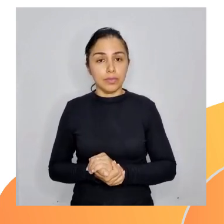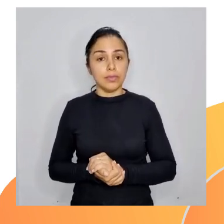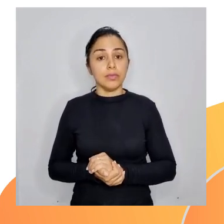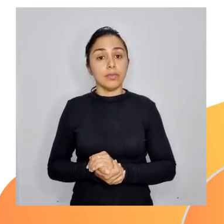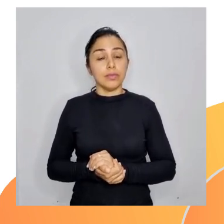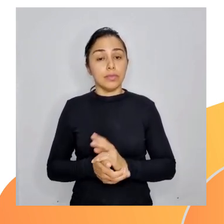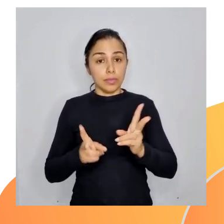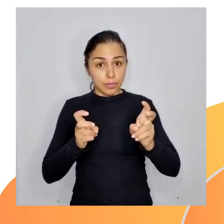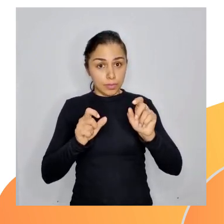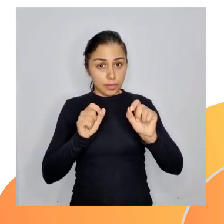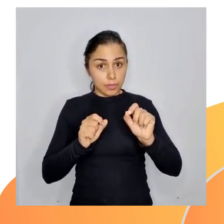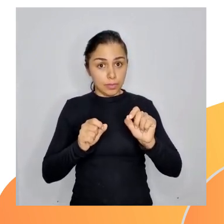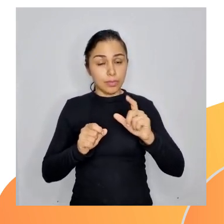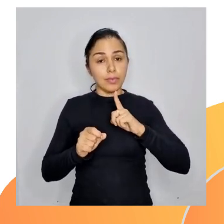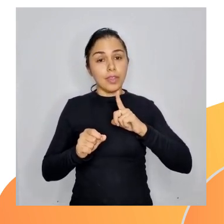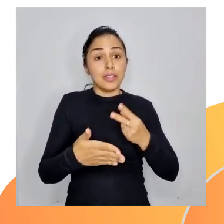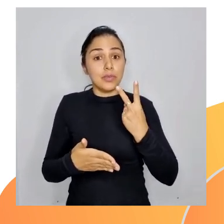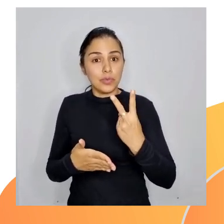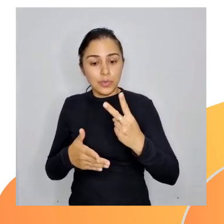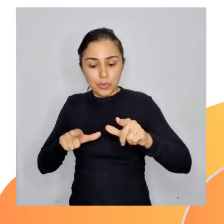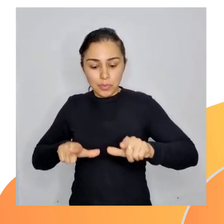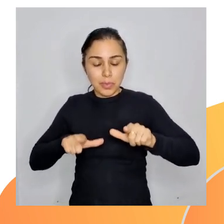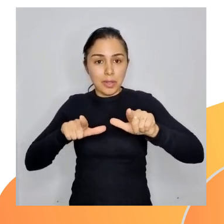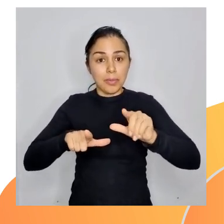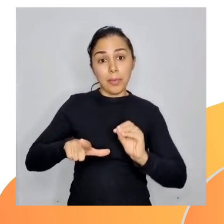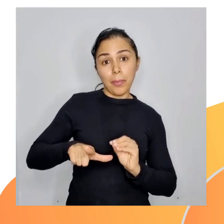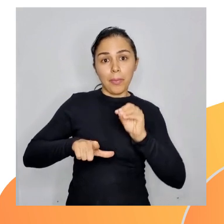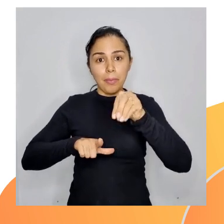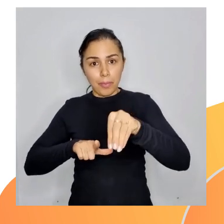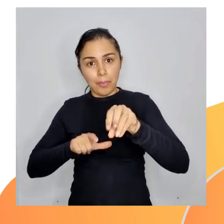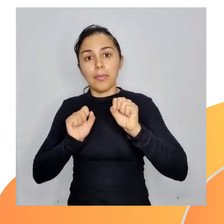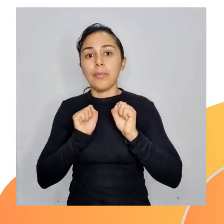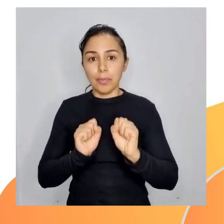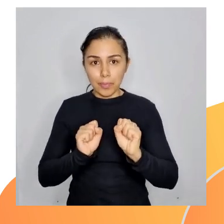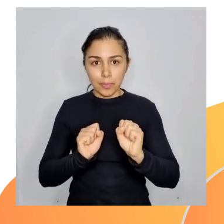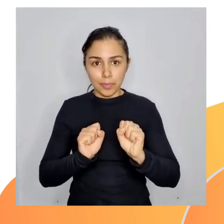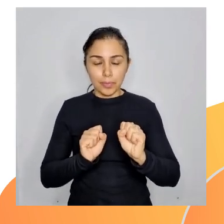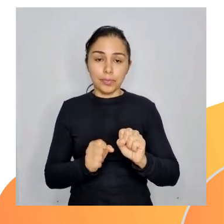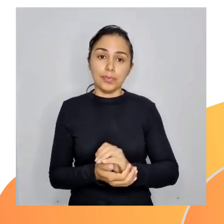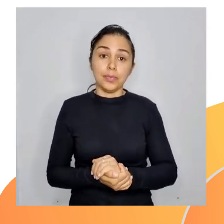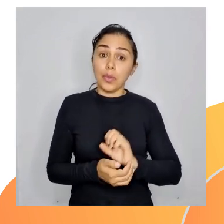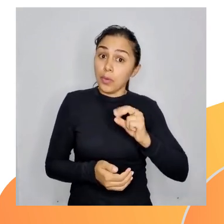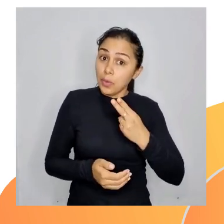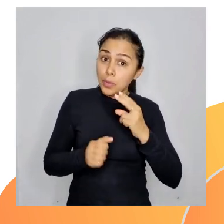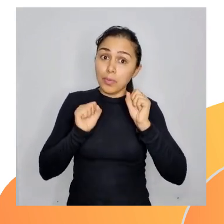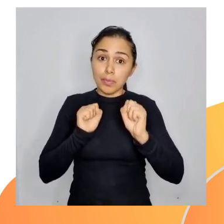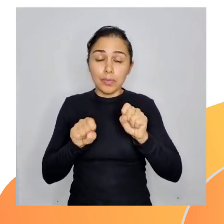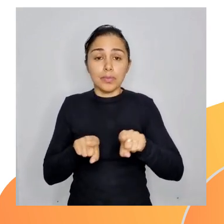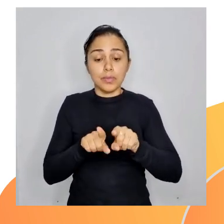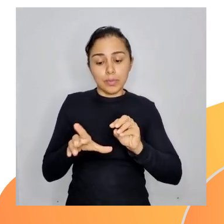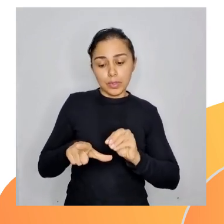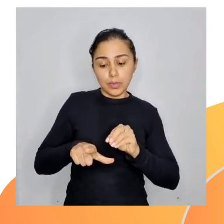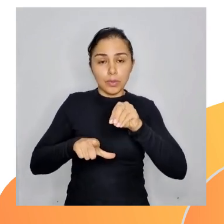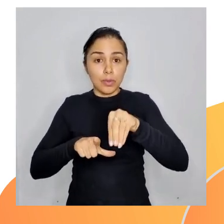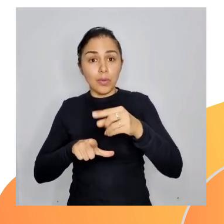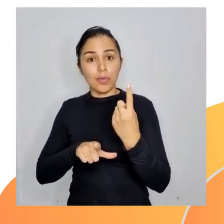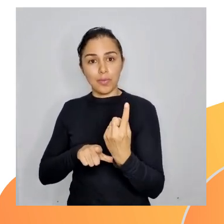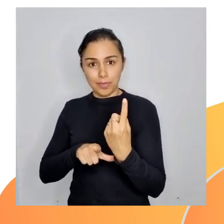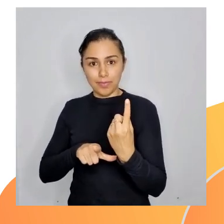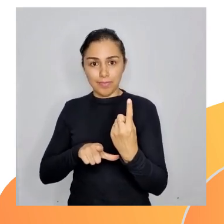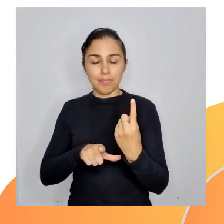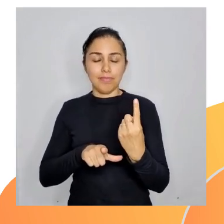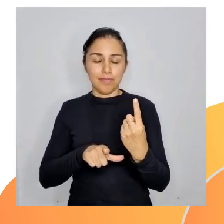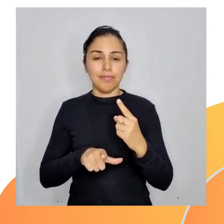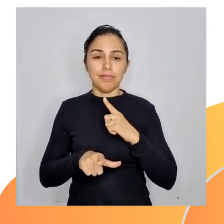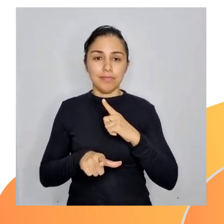Da mesma forma que nós temos também esse peão aí com uma setinha avançando uma casa só. Ok? Então nós